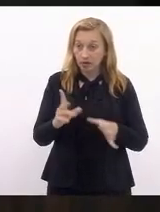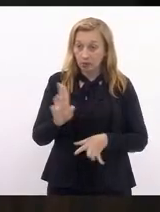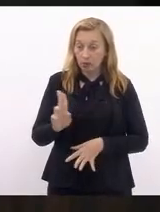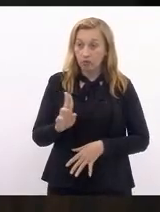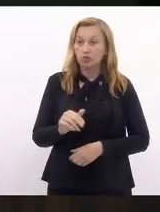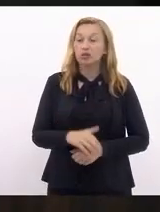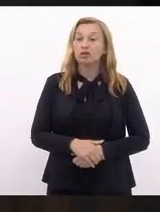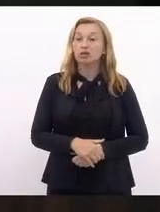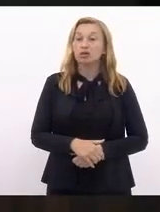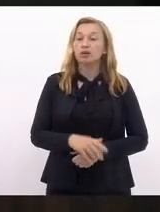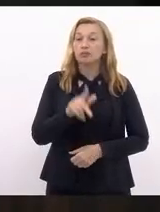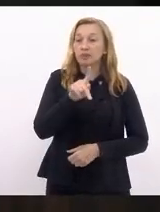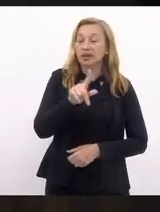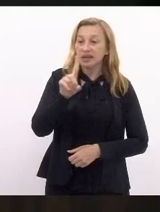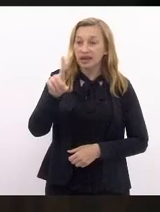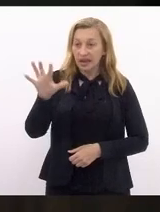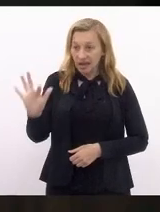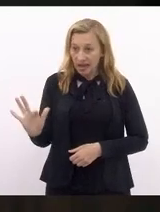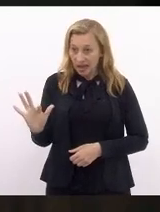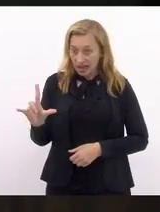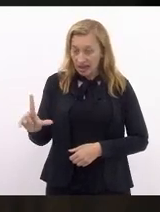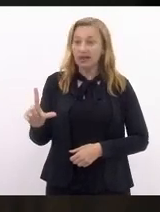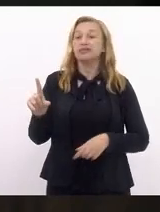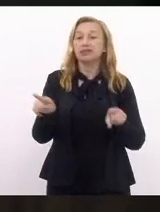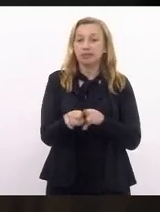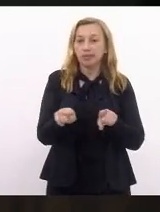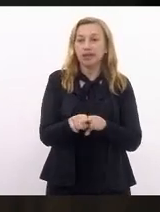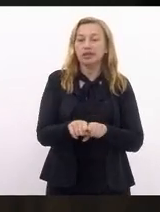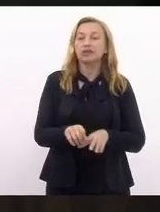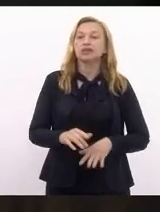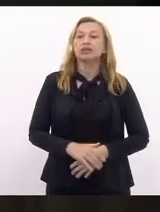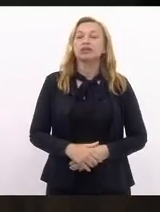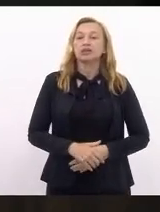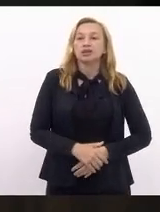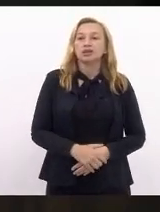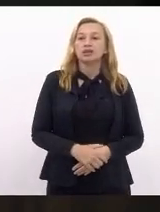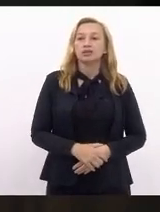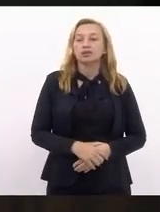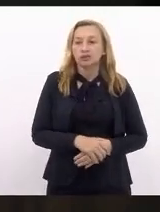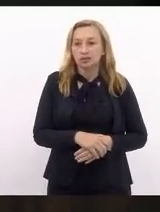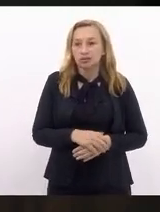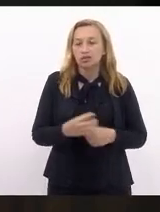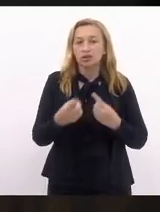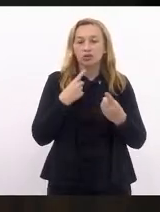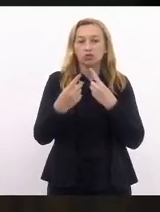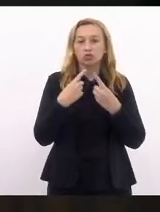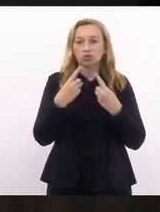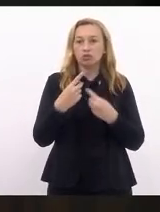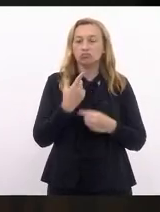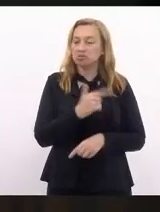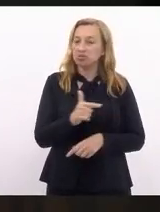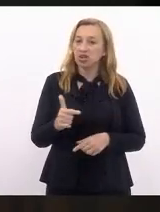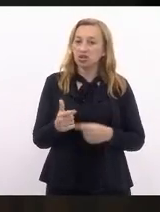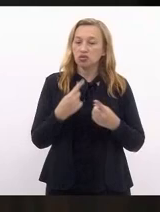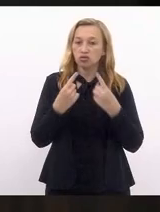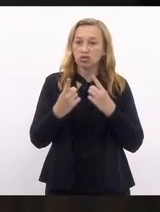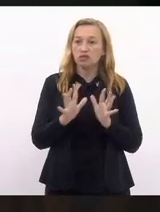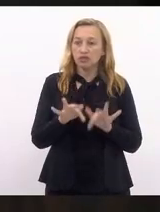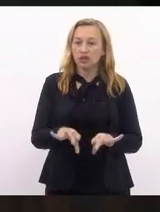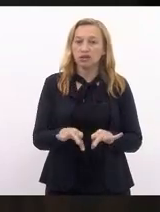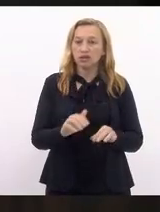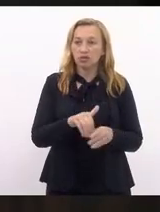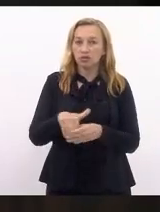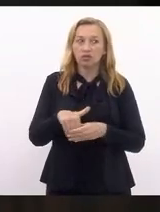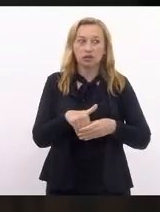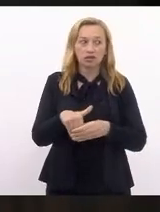falta vou abrir também o pdl e os pareceres emitidos em discussão no Avenida quero discutir